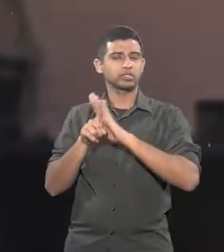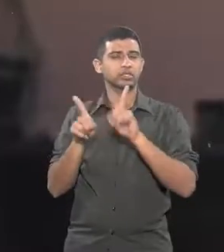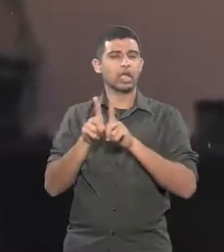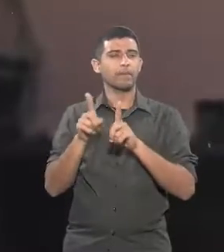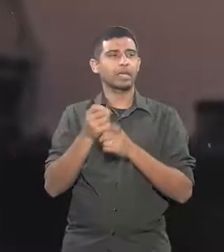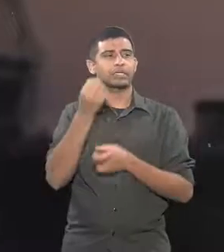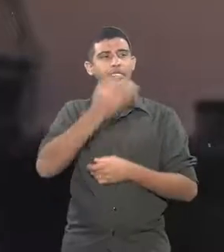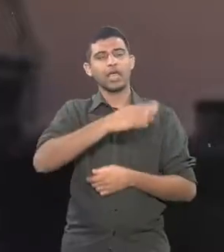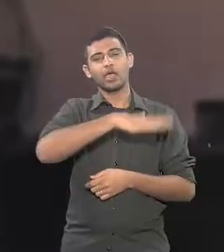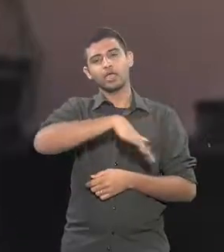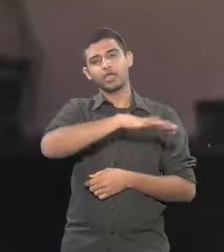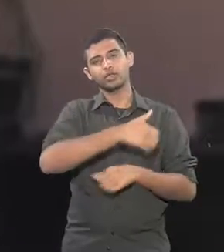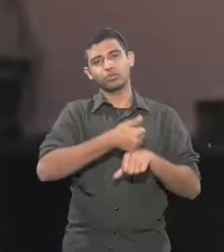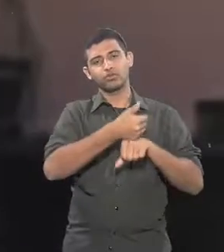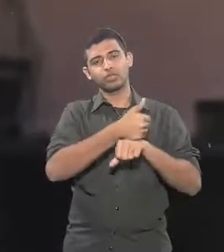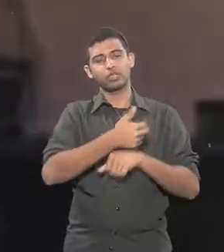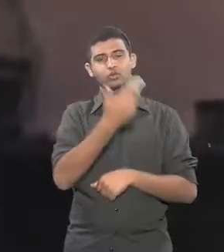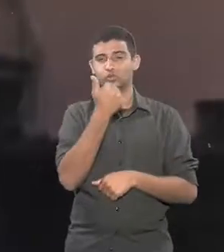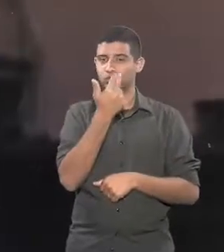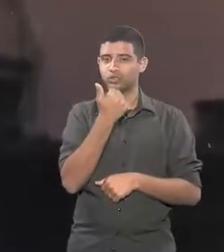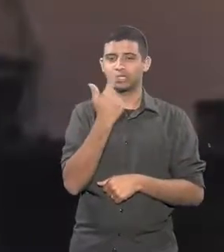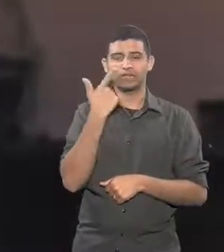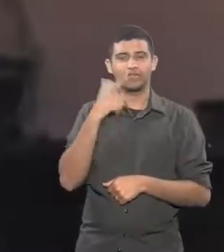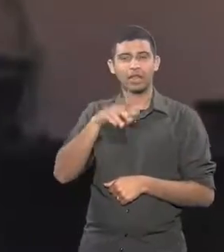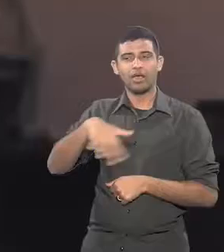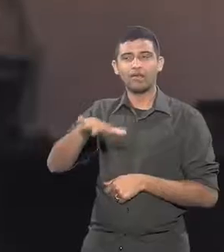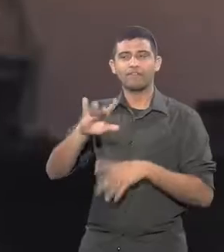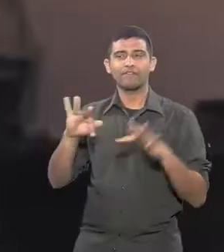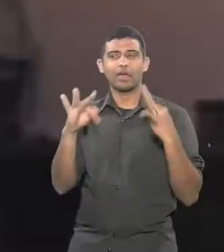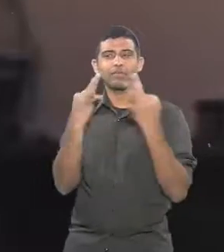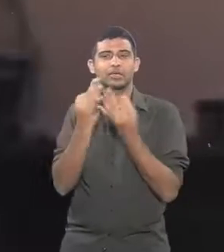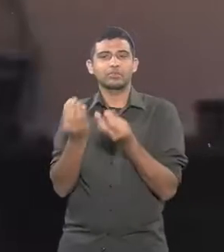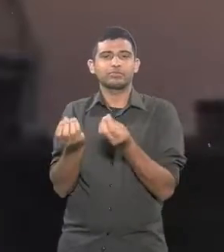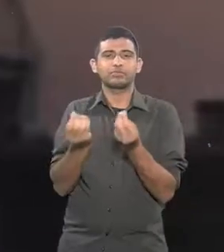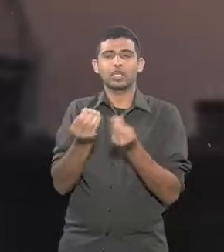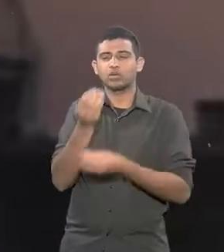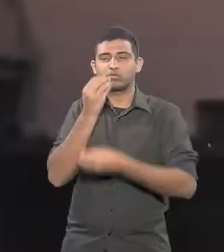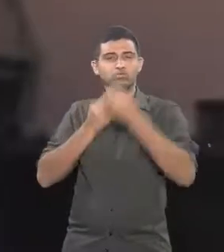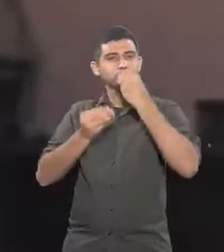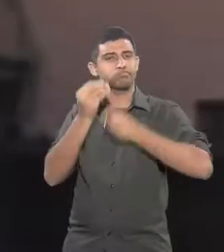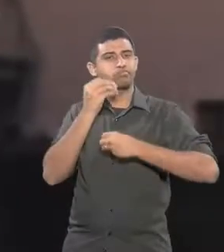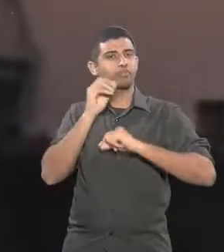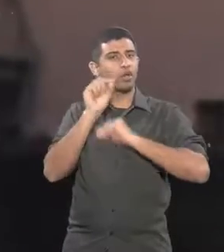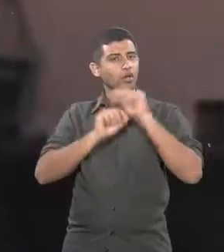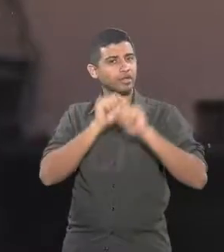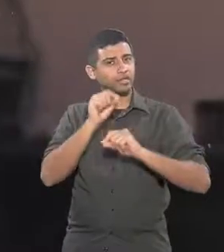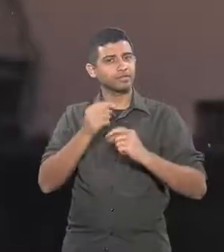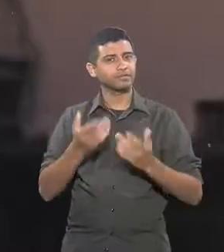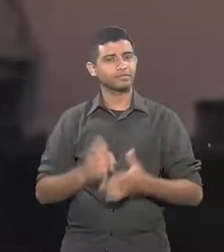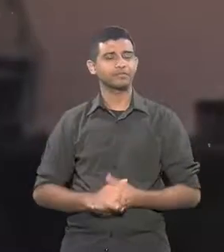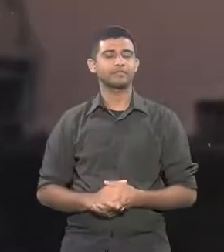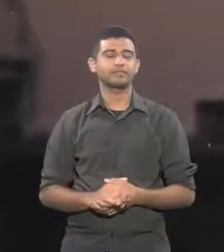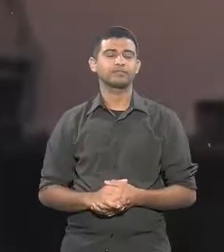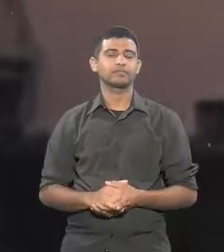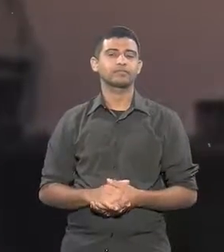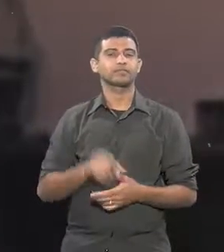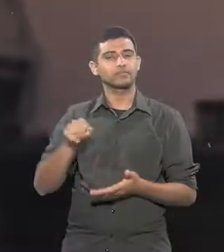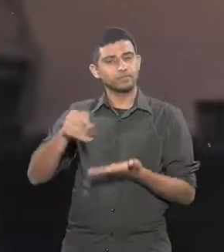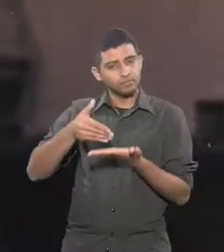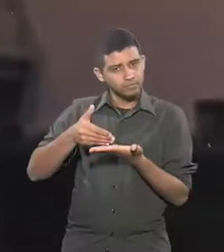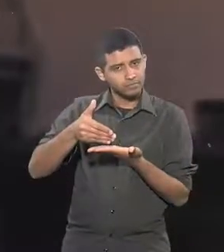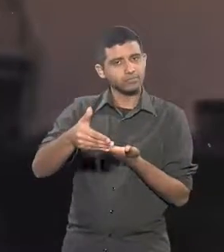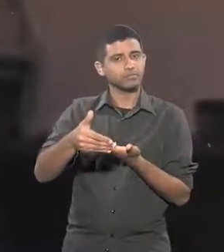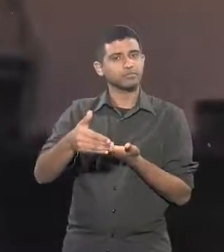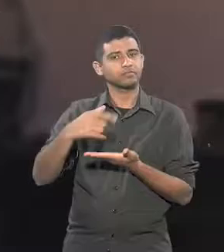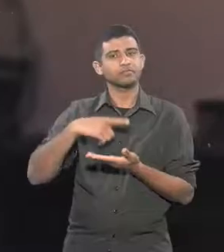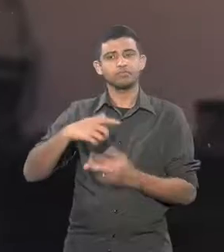nutrição o que as famílias e o que as pessoas moradoras efetivamente consomem. E a partir daí você chega